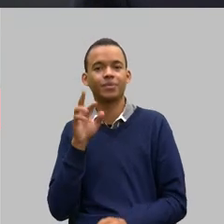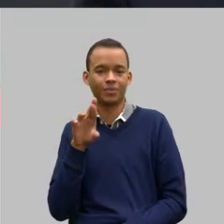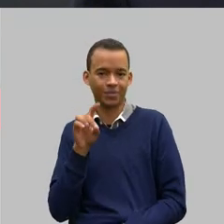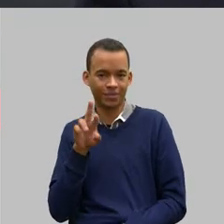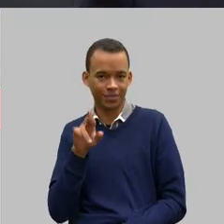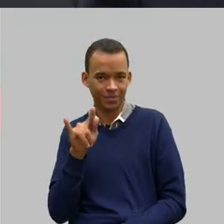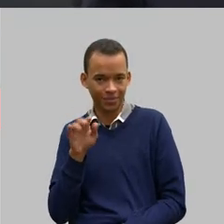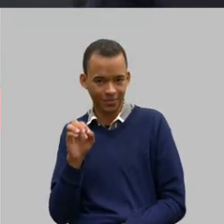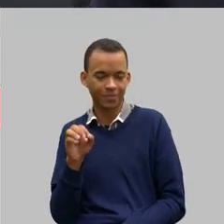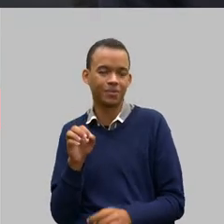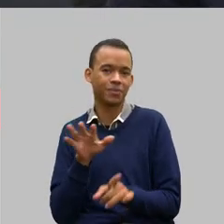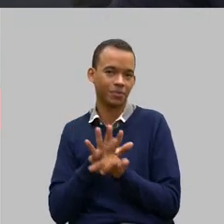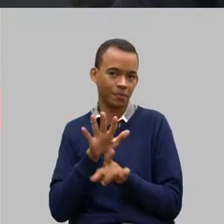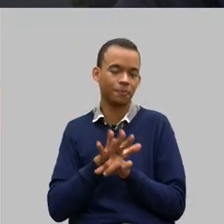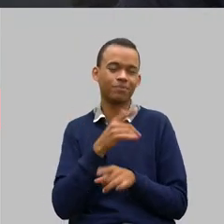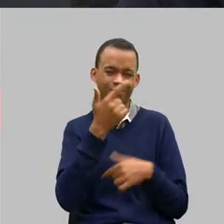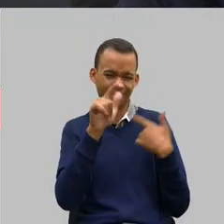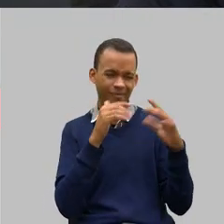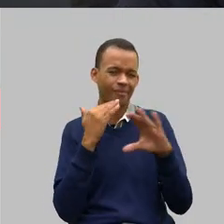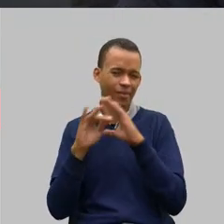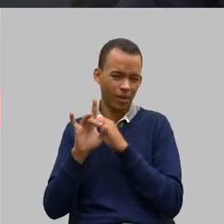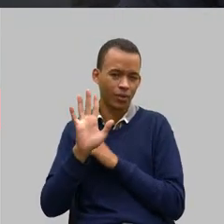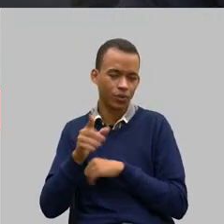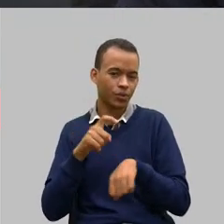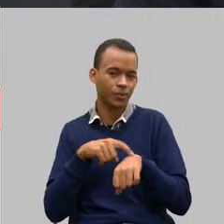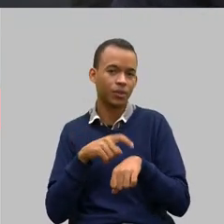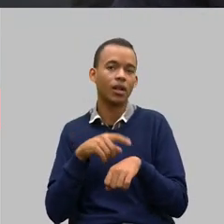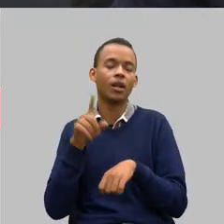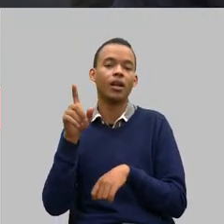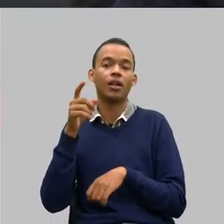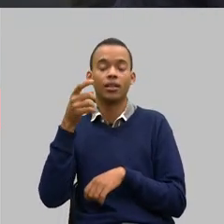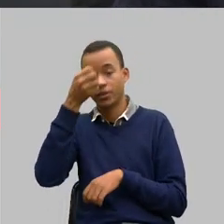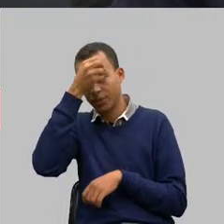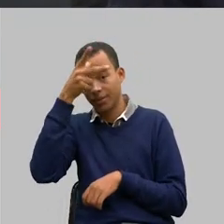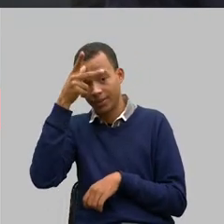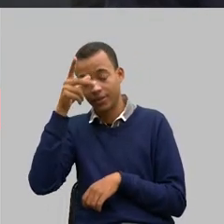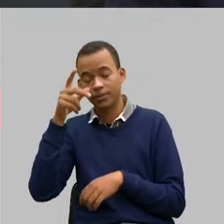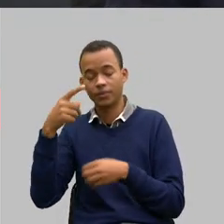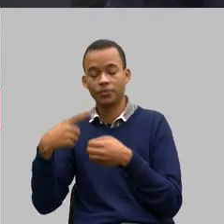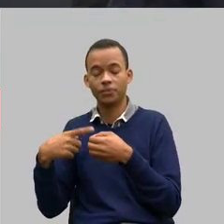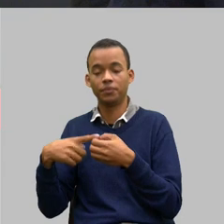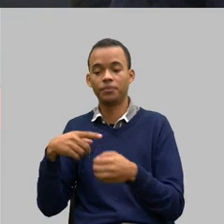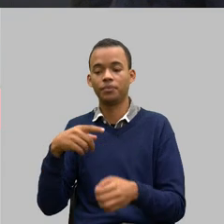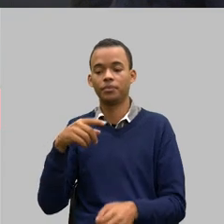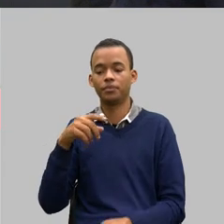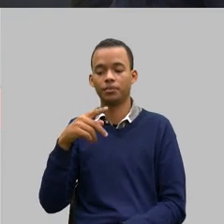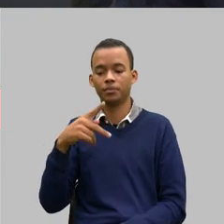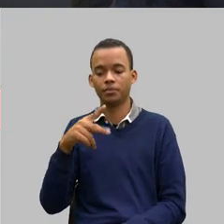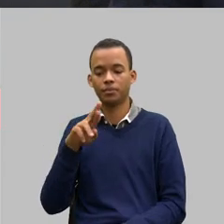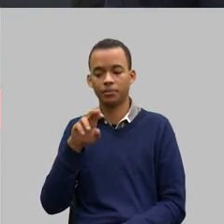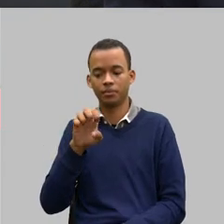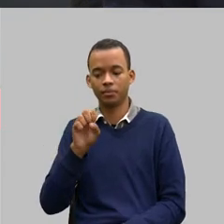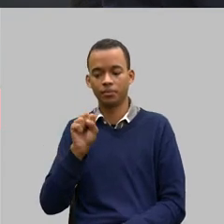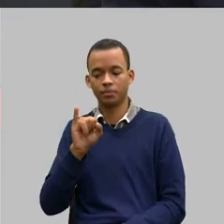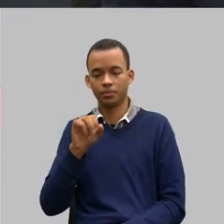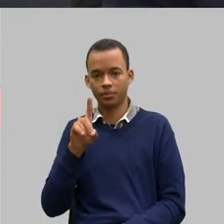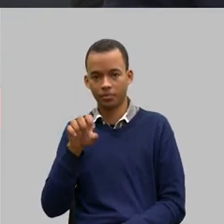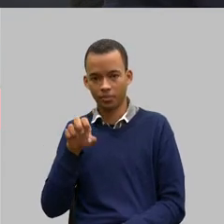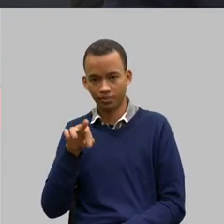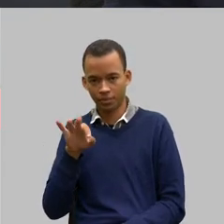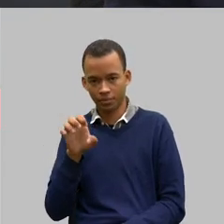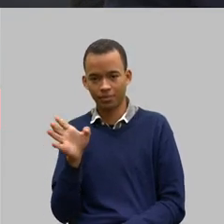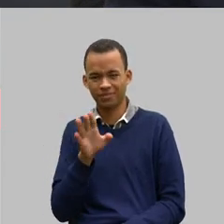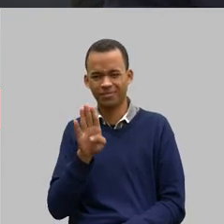recebeu essa demanda em outros momentos o prefeito de Presidente Bernardes nosso querido amigo olivinho que é um prefeito atuante um